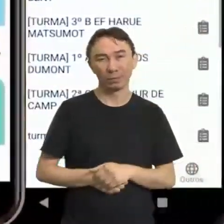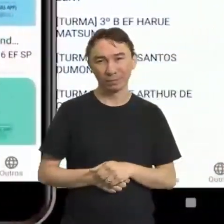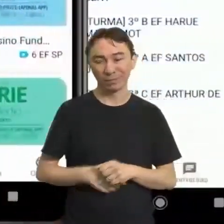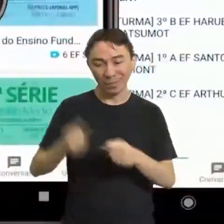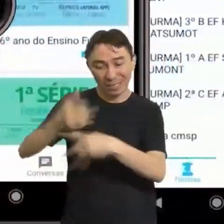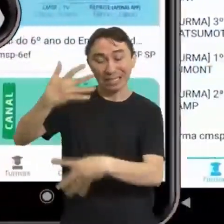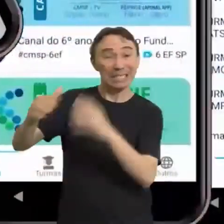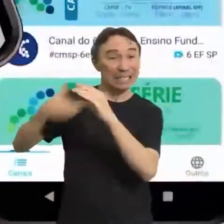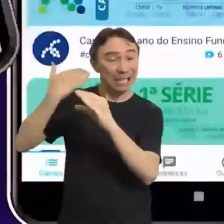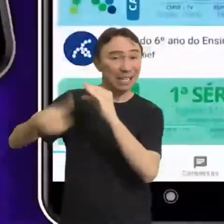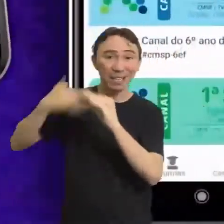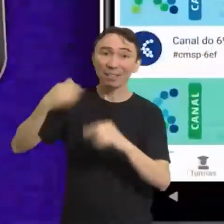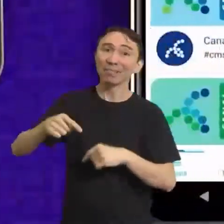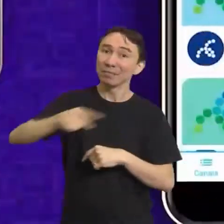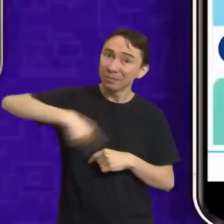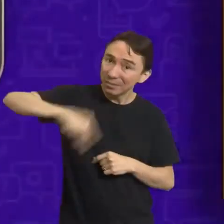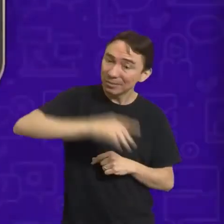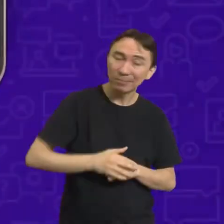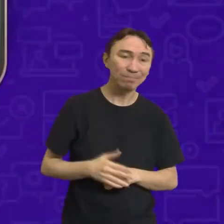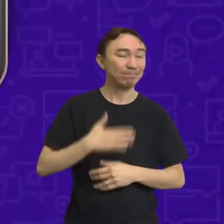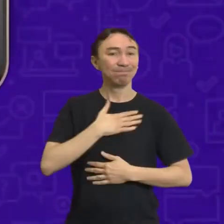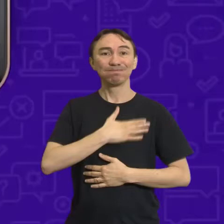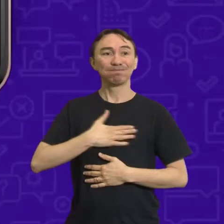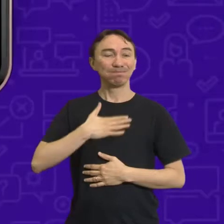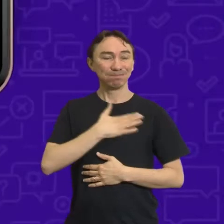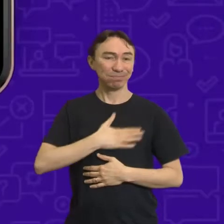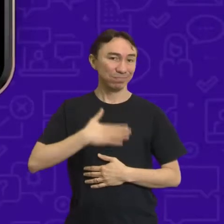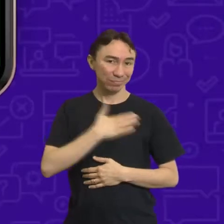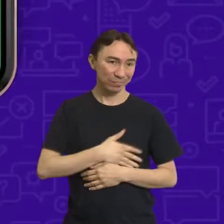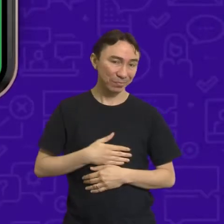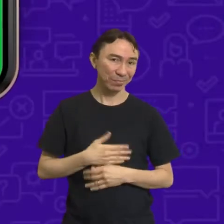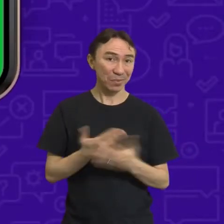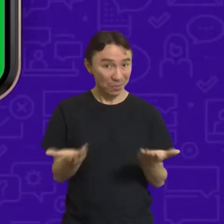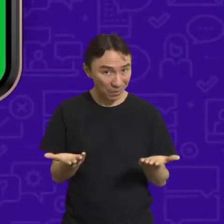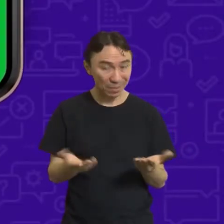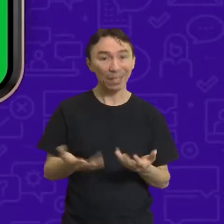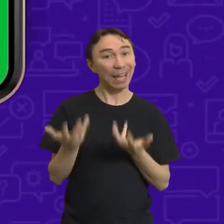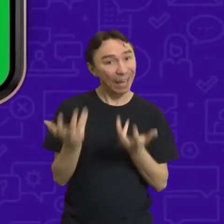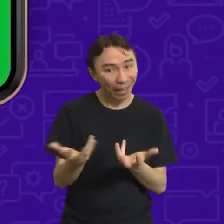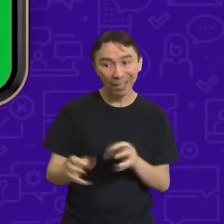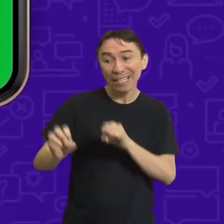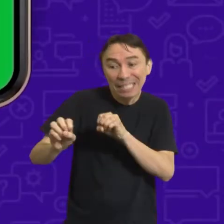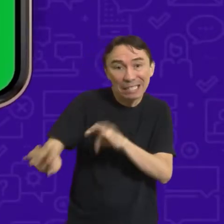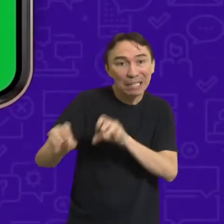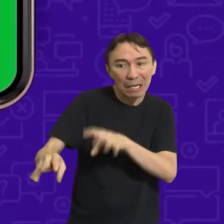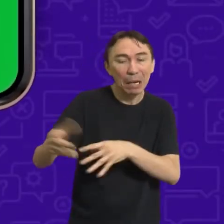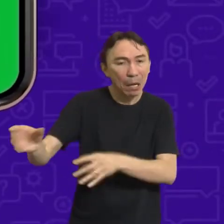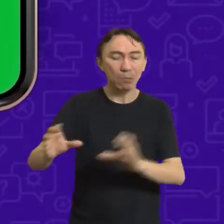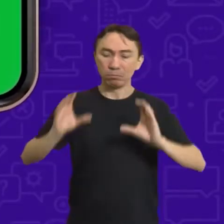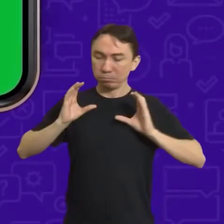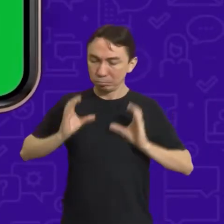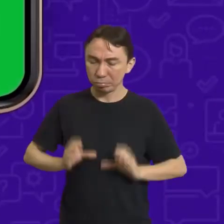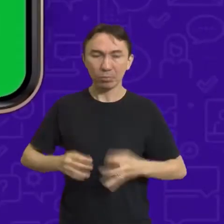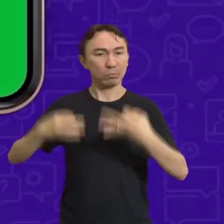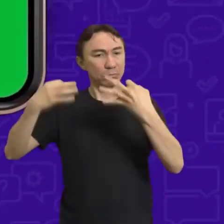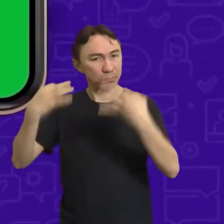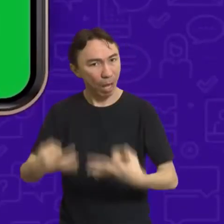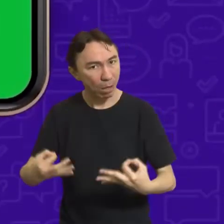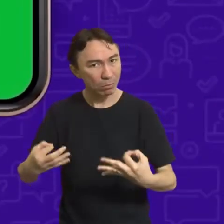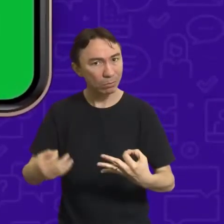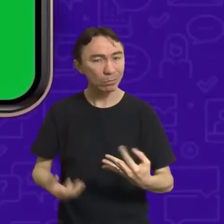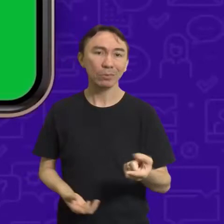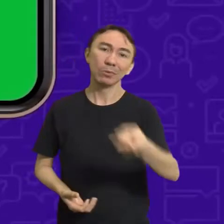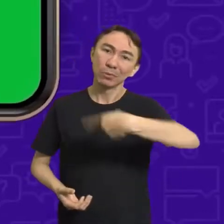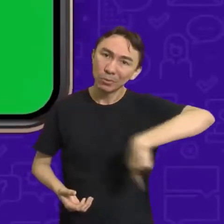estabelecemos lá. Afinal, se nós, professores, desejamos formar cidadãos críticos e responsáveis pela